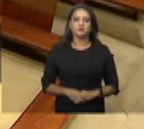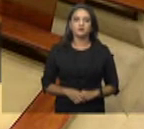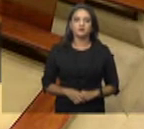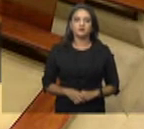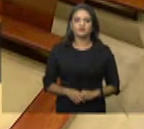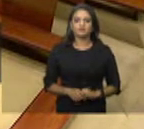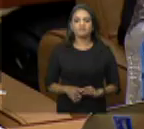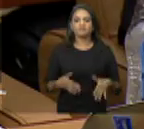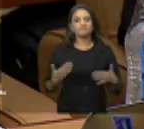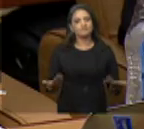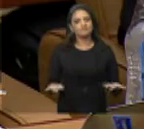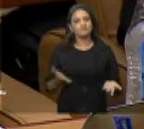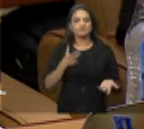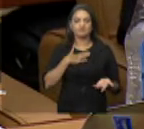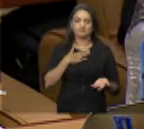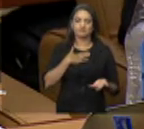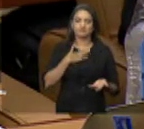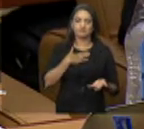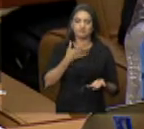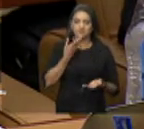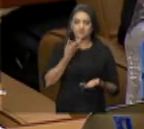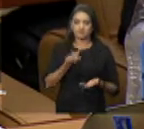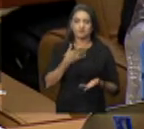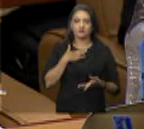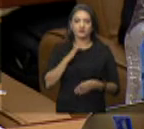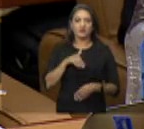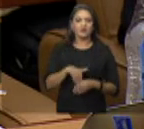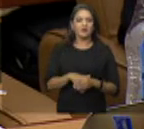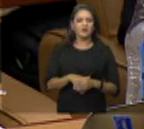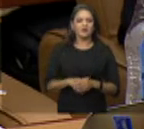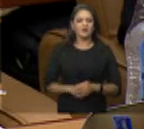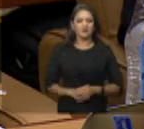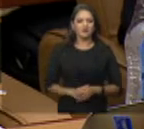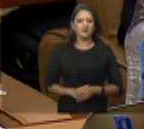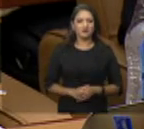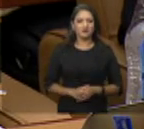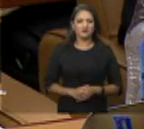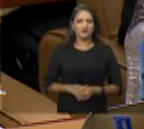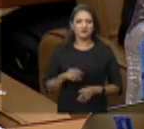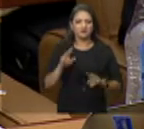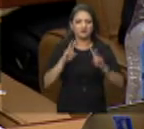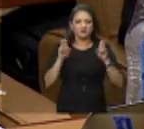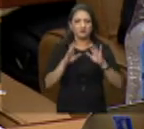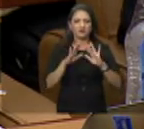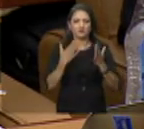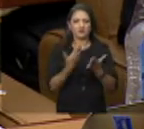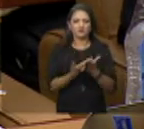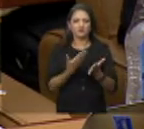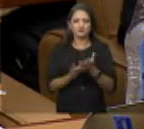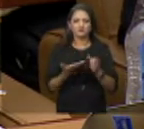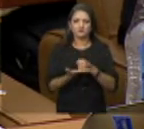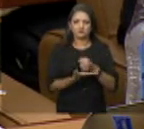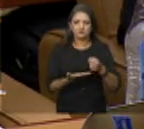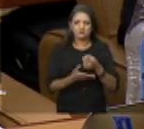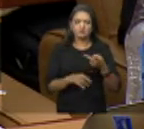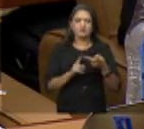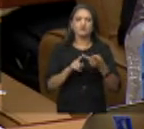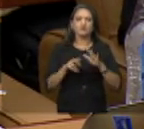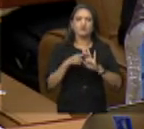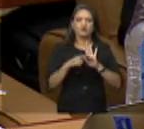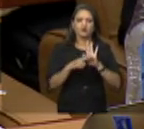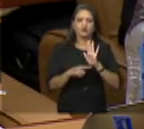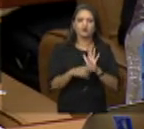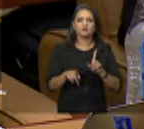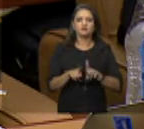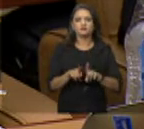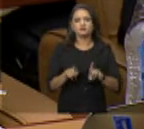Essas são as minhas considerações gerais sobre educação básica sobre as regras aplicadas e sobre a conclusão